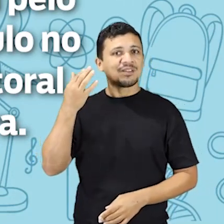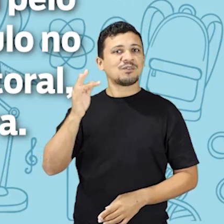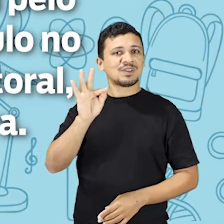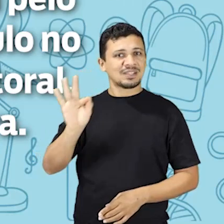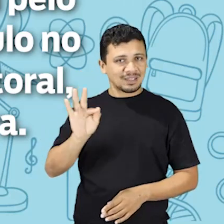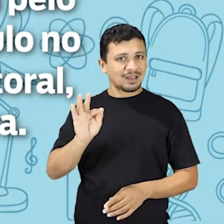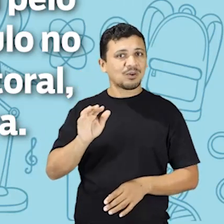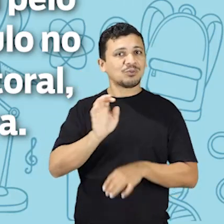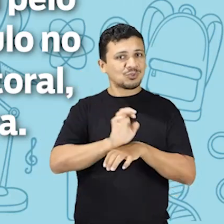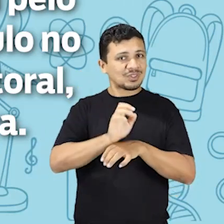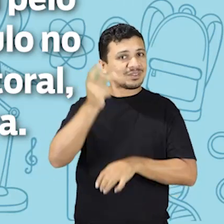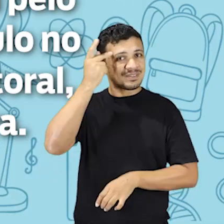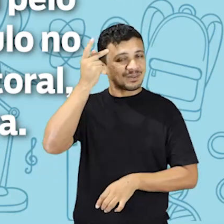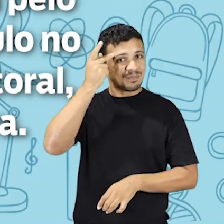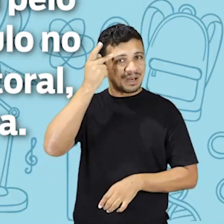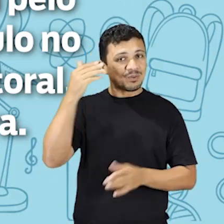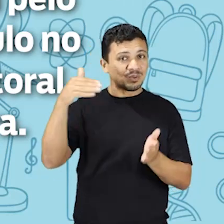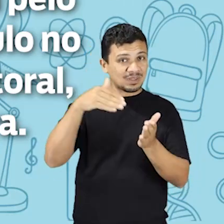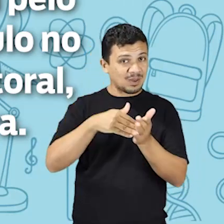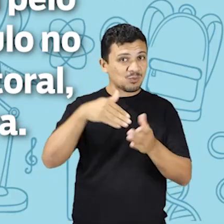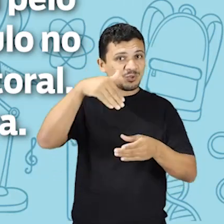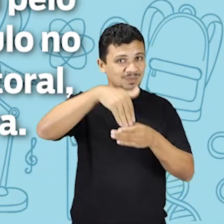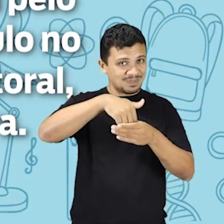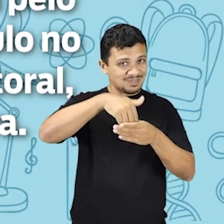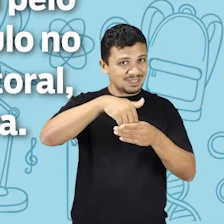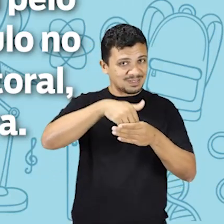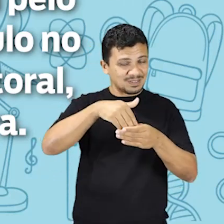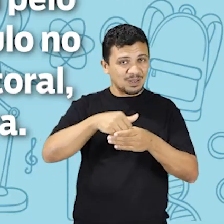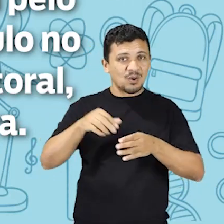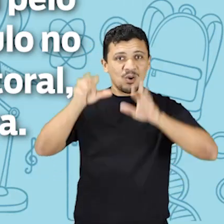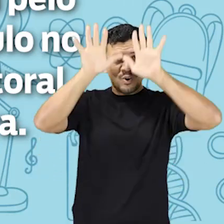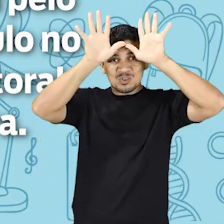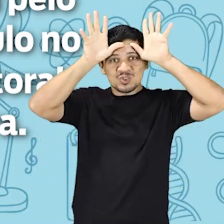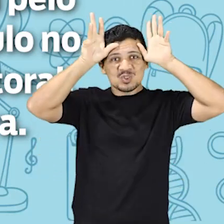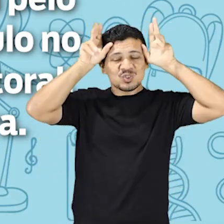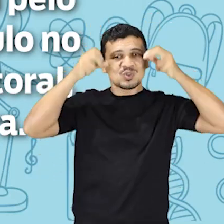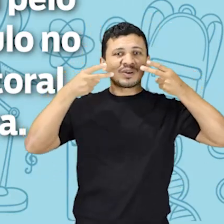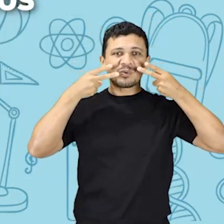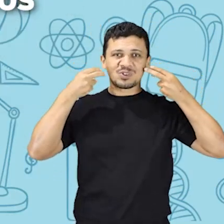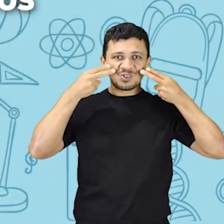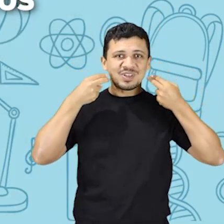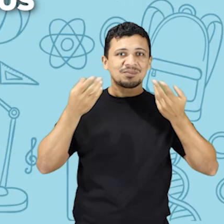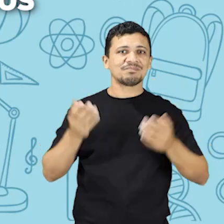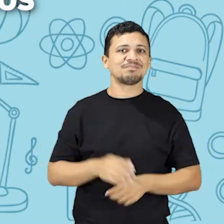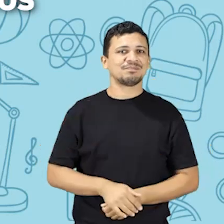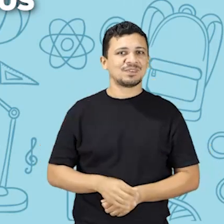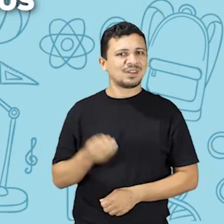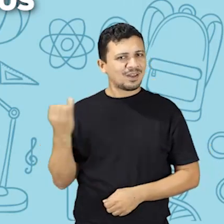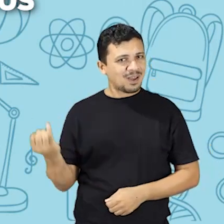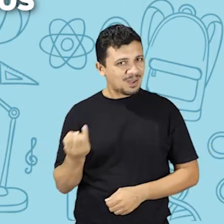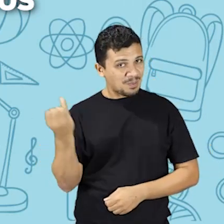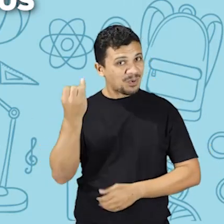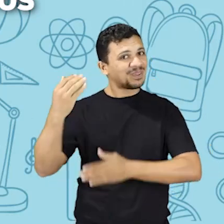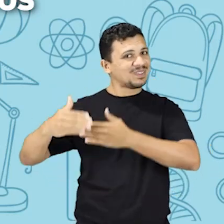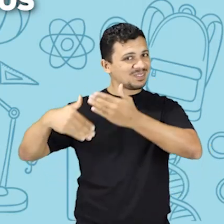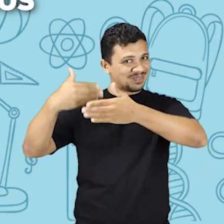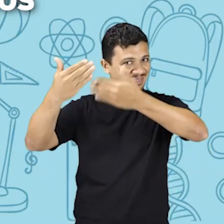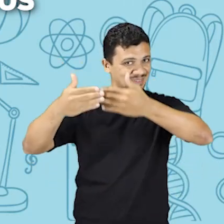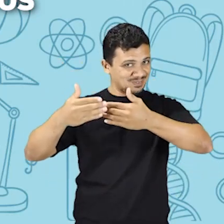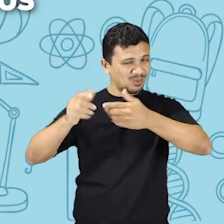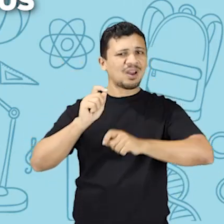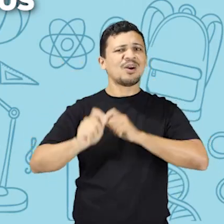pelo Estado de São Paulo no último pleito eleitoral, Sônia Guajajara. Com esses importantes passos, as